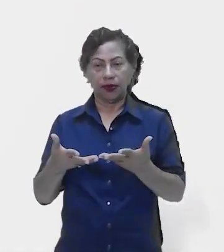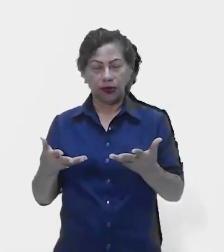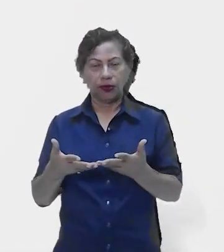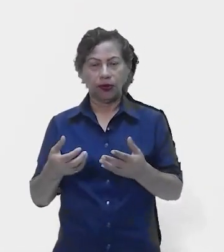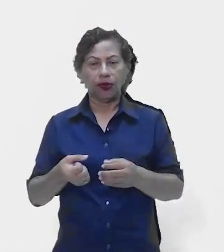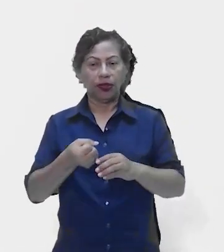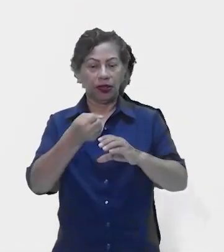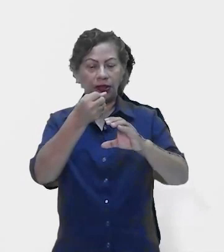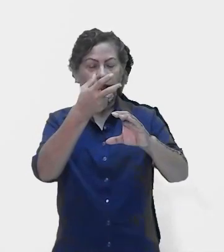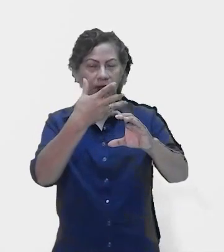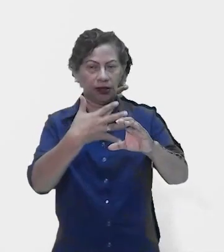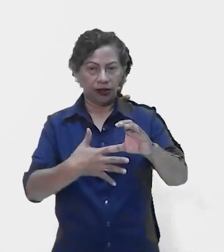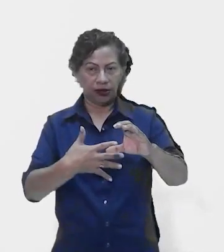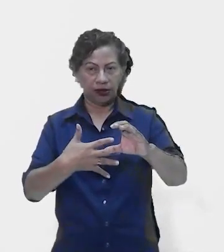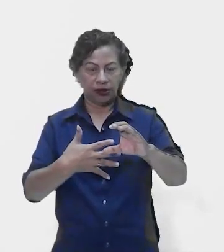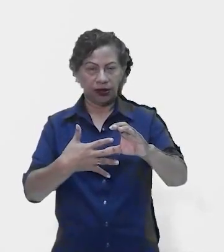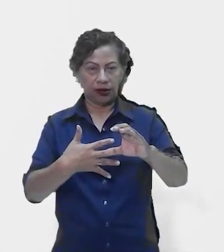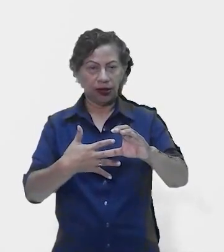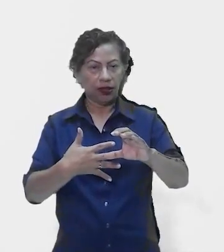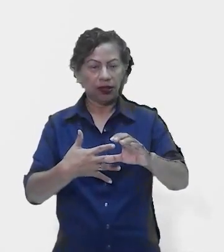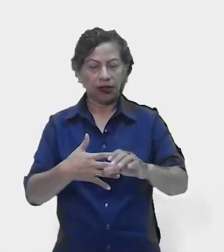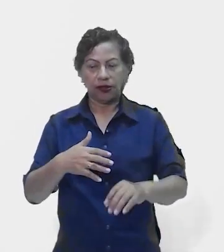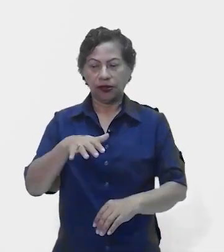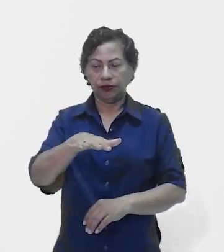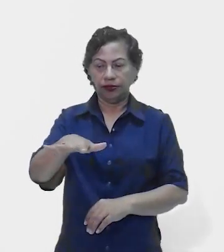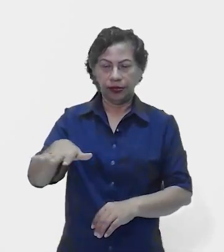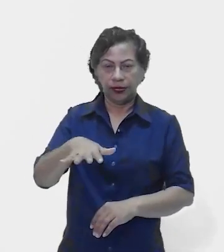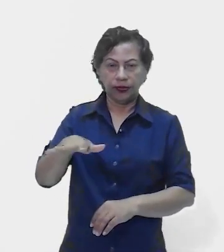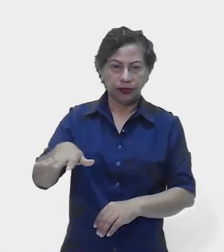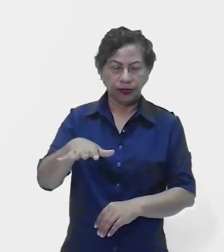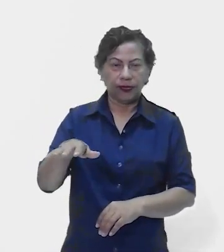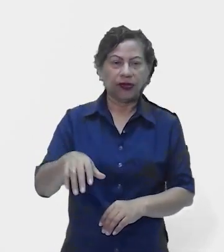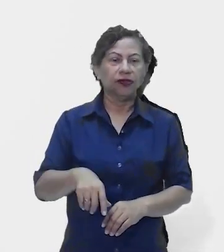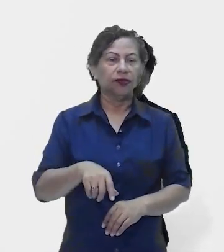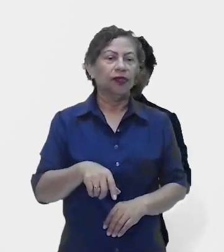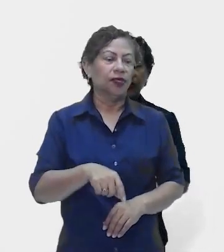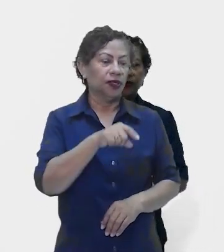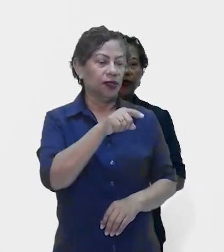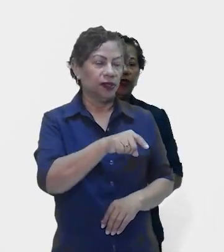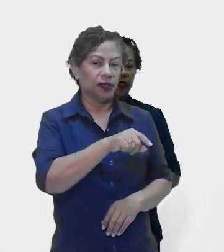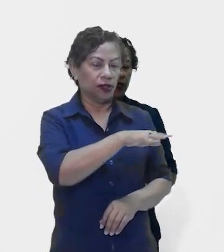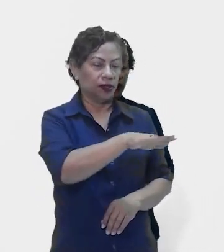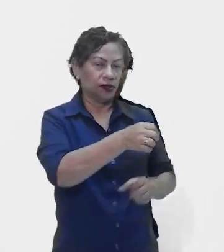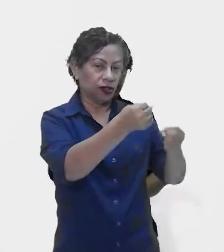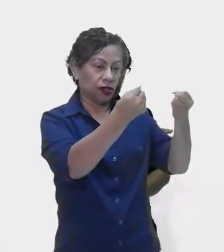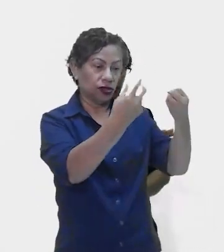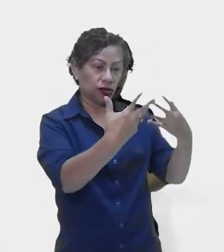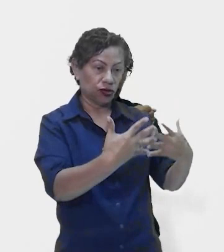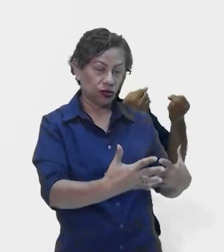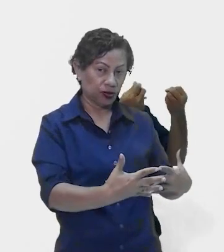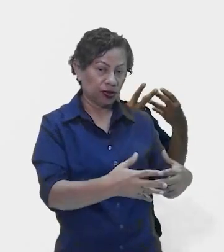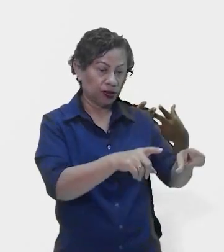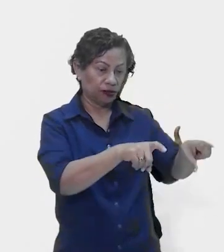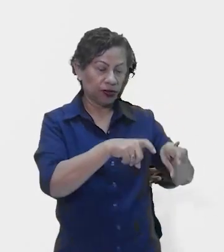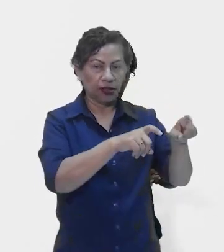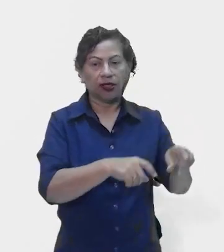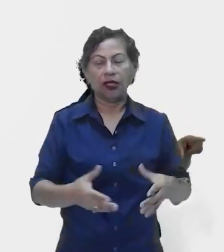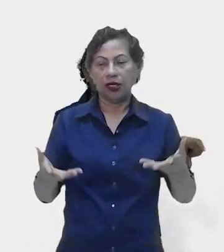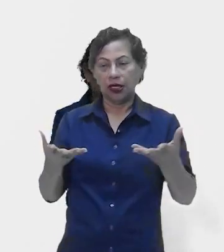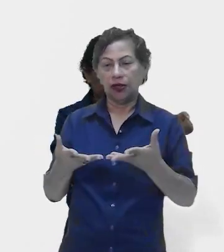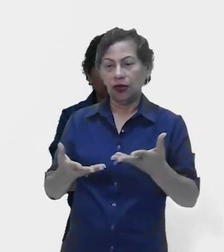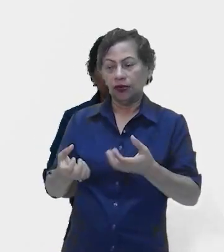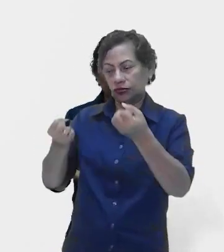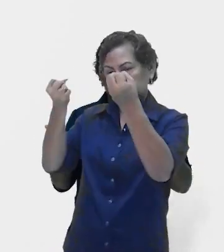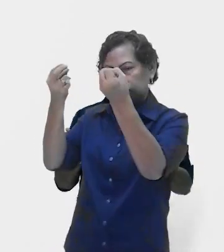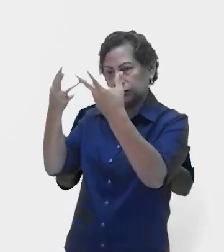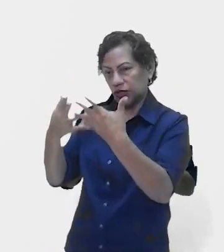caracterização do espaço rural, a gente entra agora na caracterização do espaço